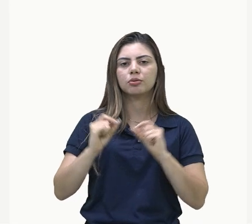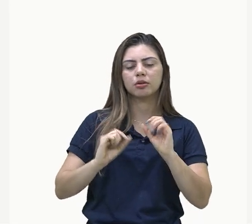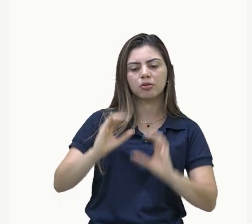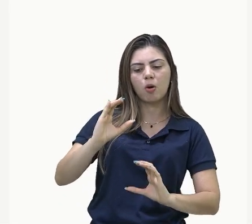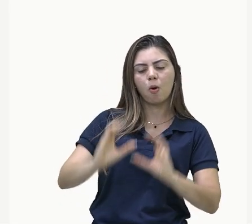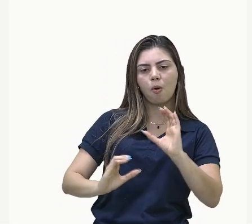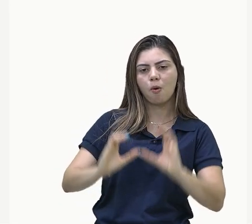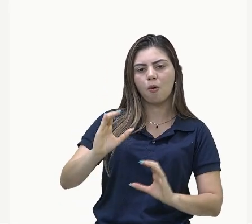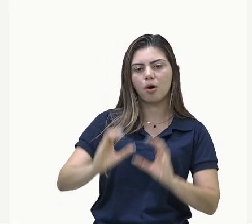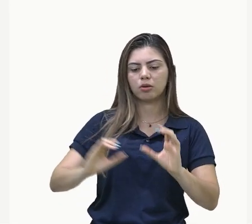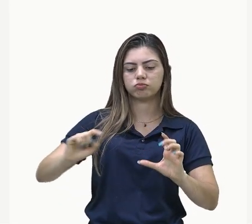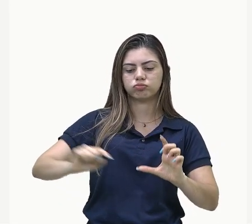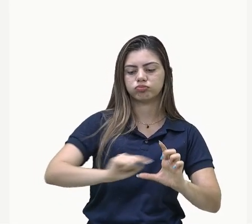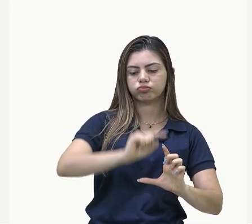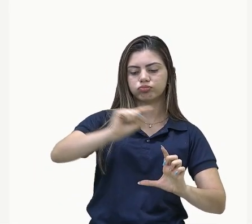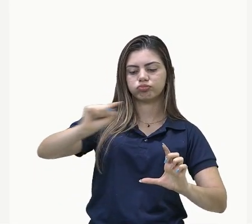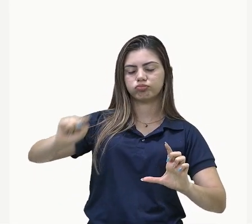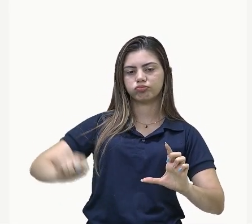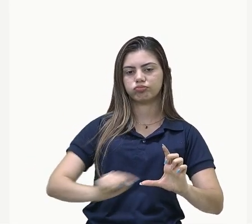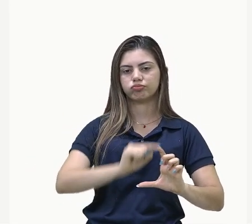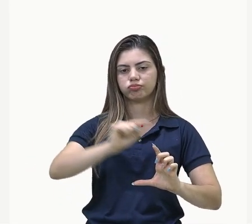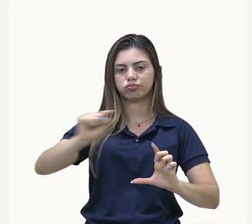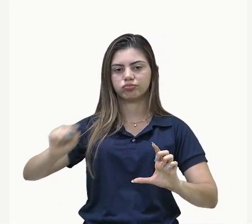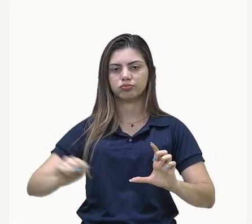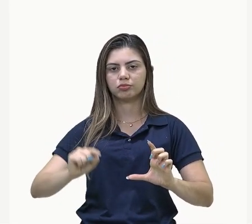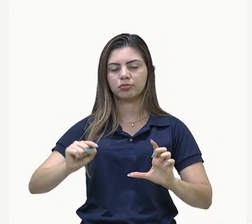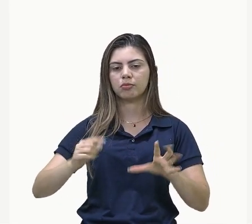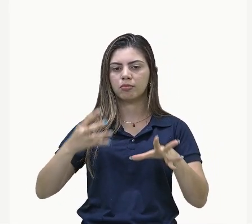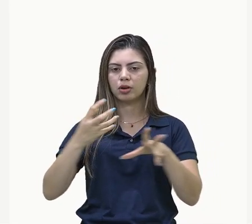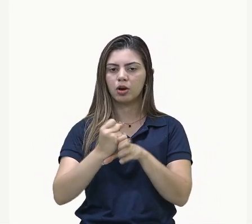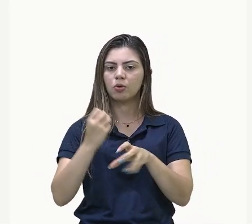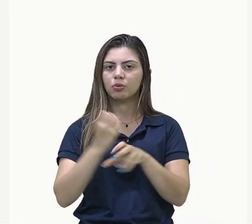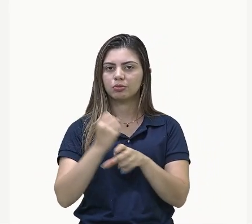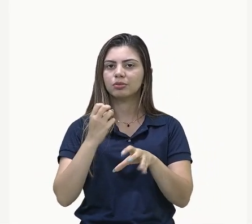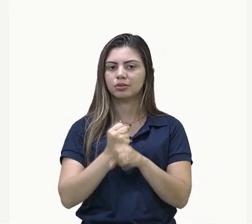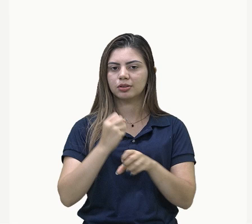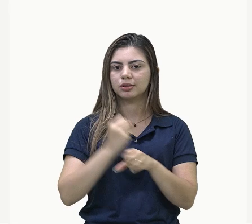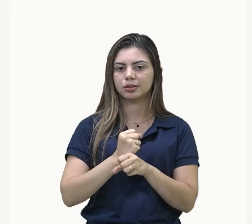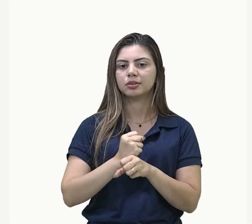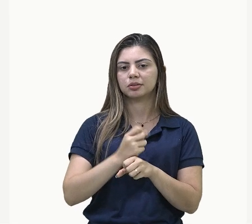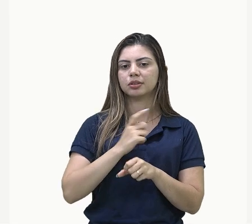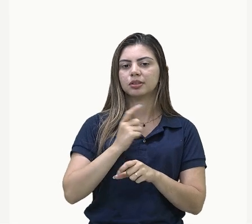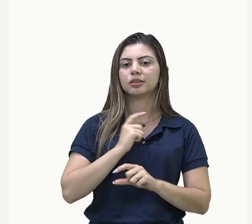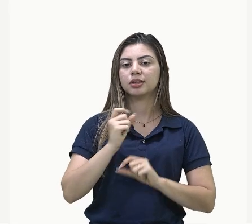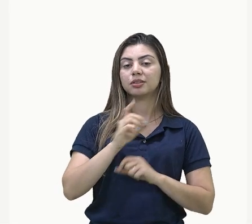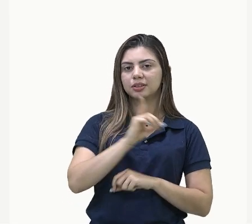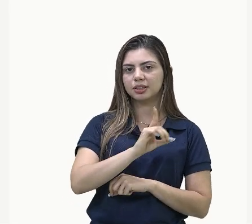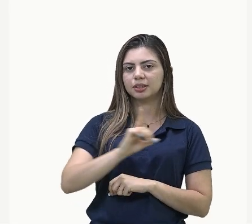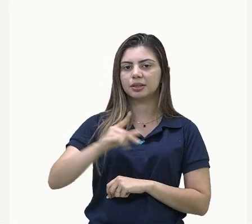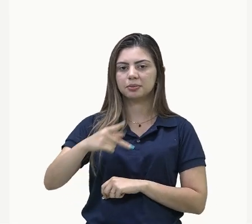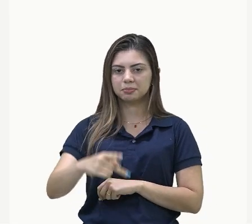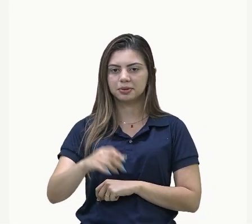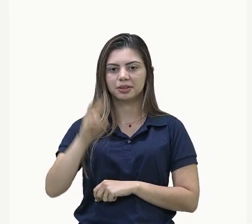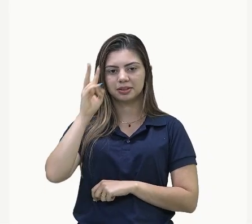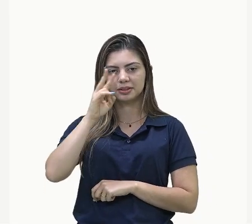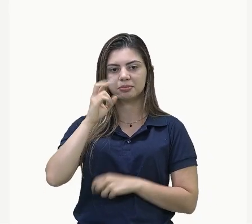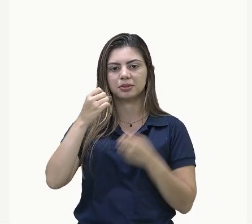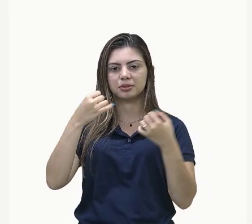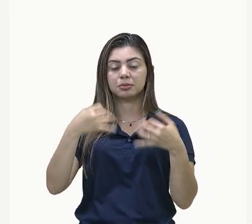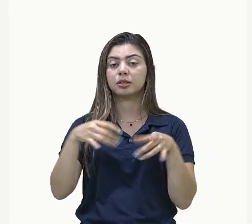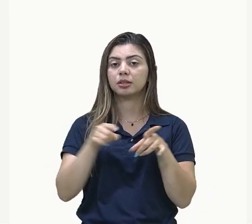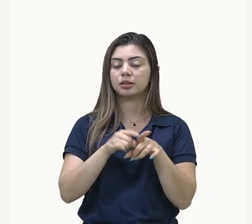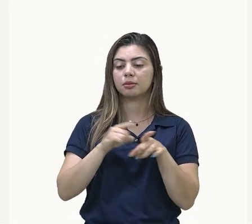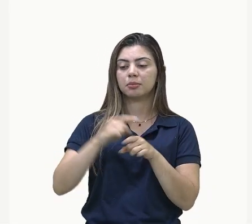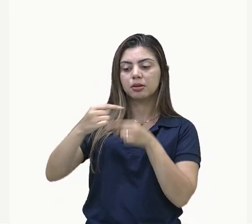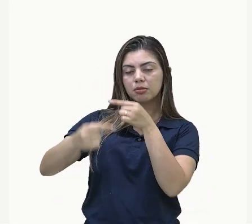a partir da tensão ou a diferença de potencial, que é a DDP, e a resistência